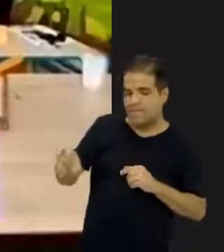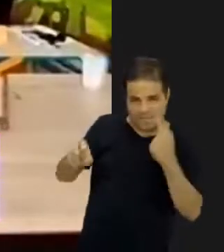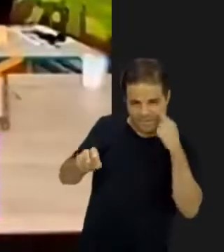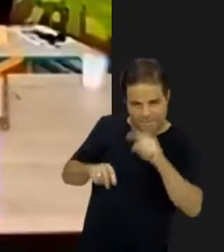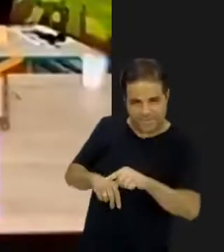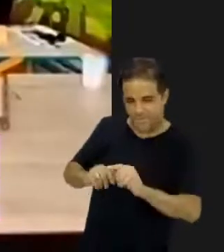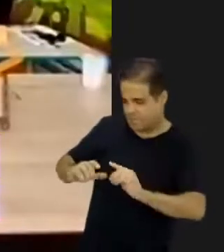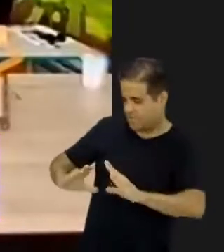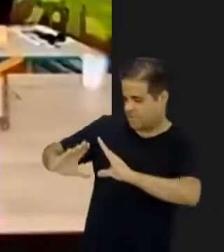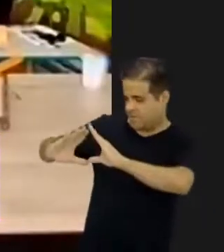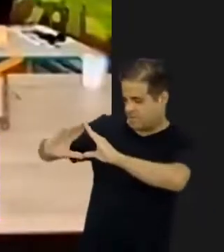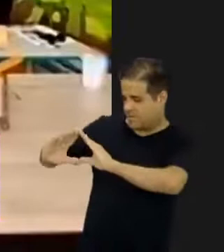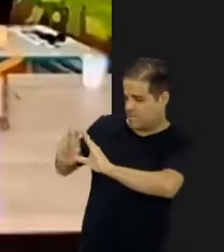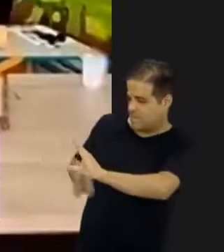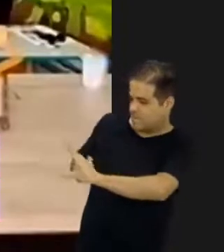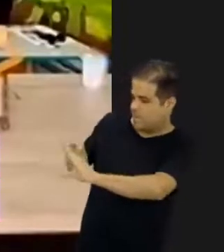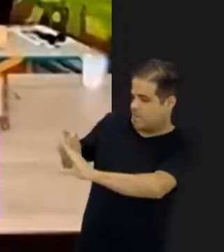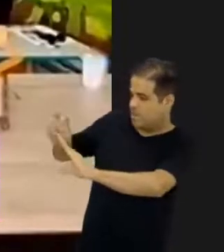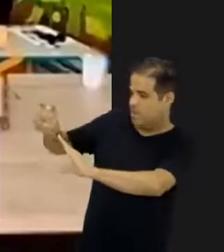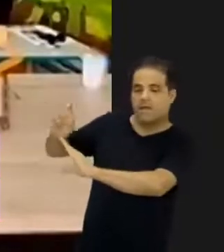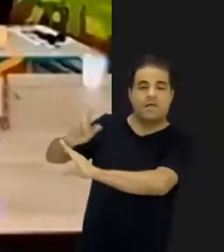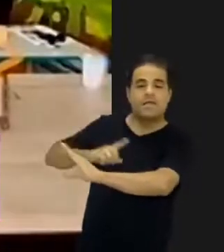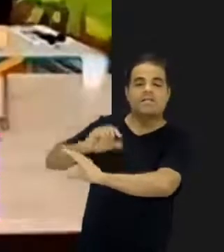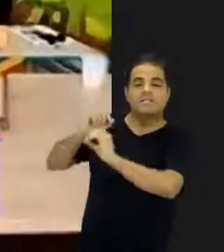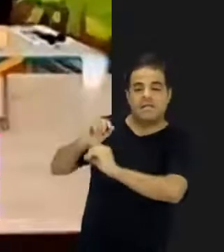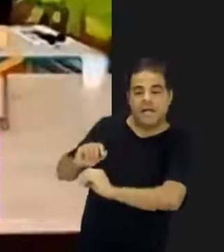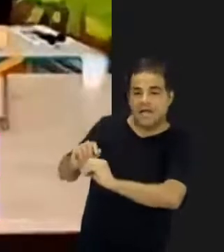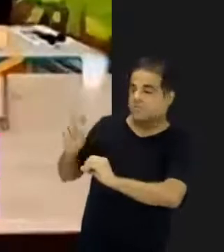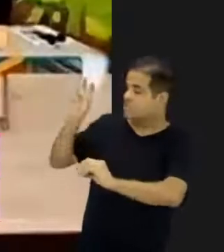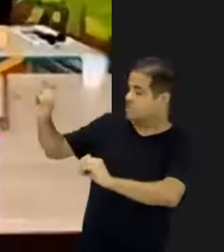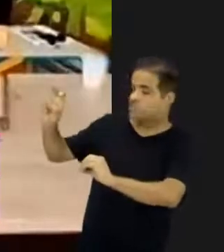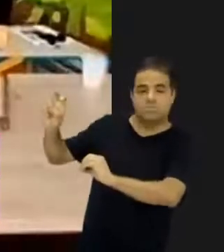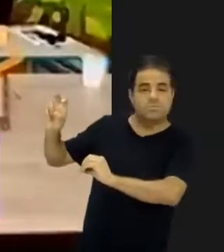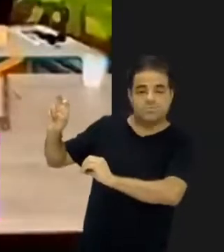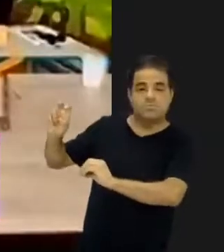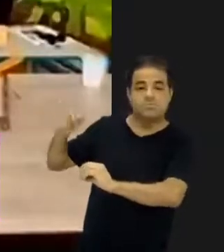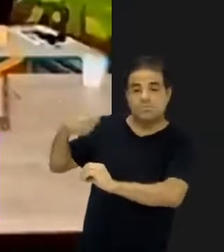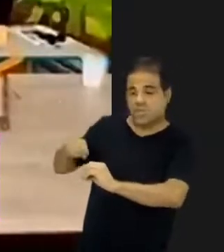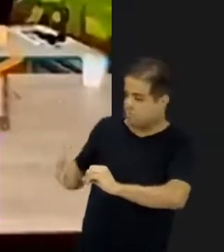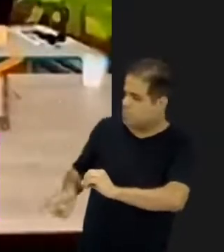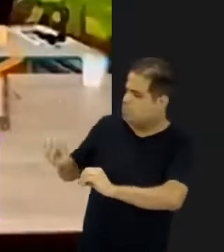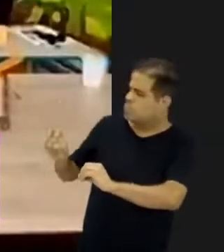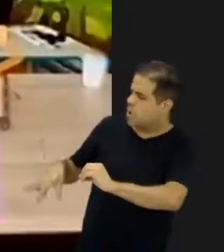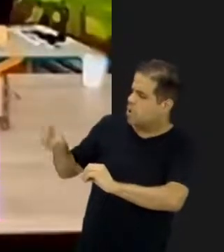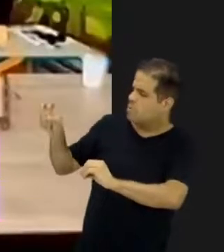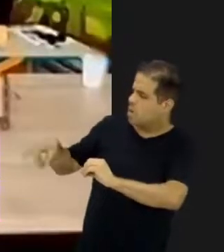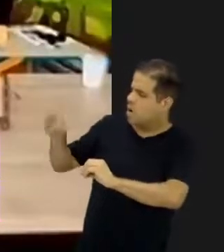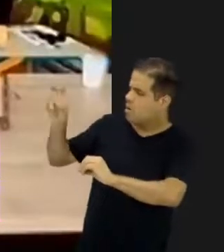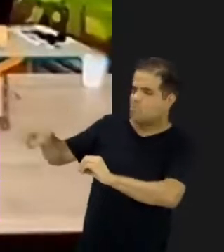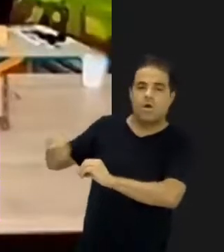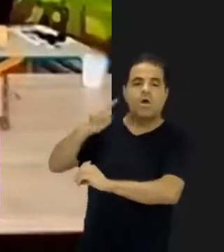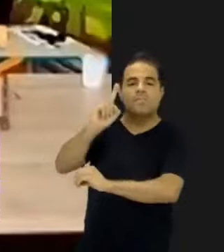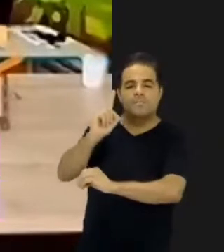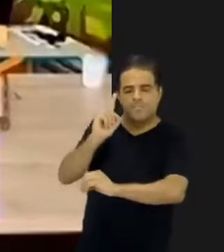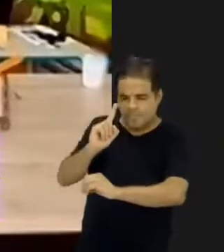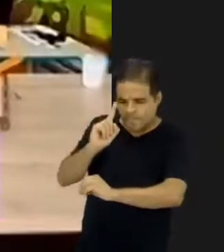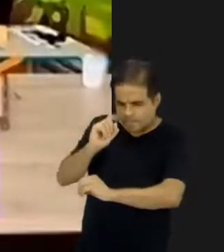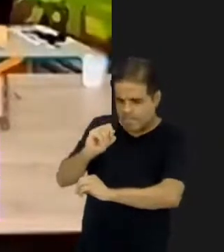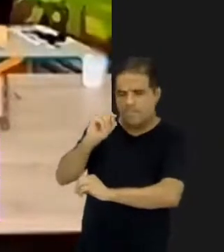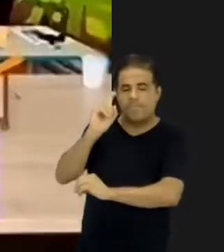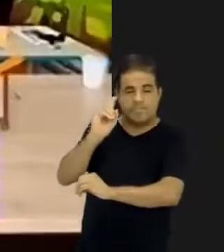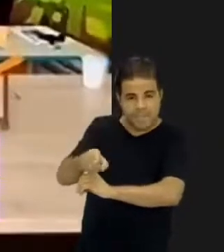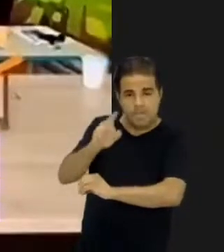aqui do outro lado, que eu tivesse, aqui é o 0, aqui é o 5 volts, e eu tivesse que subir aqui, ó, 1024 escadinhas,